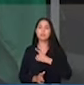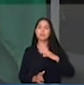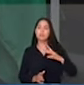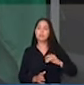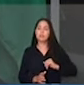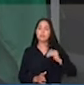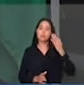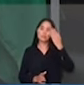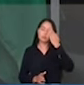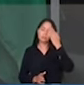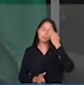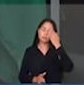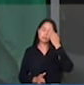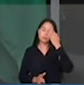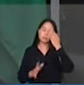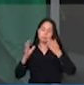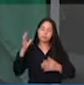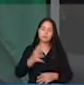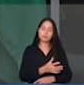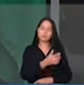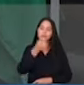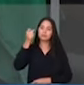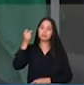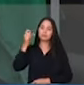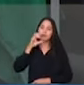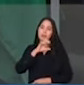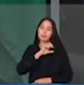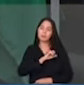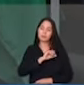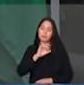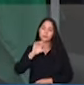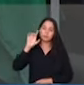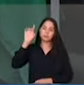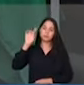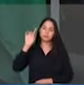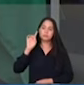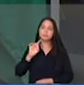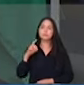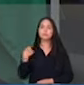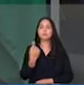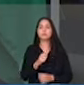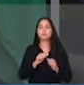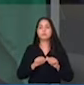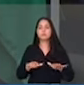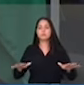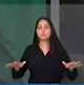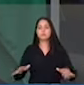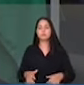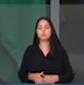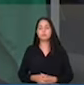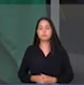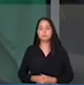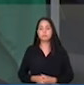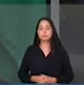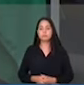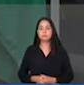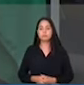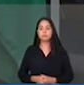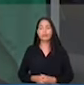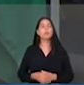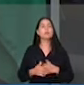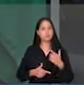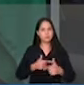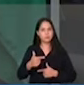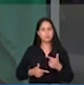aalha com amor divino que ele tem dispensado para todos continuarei o trabalho que iniciei em